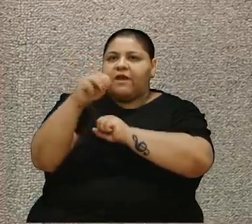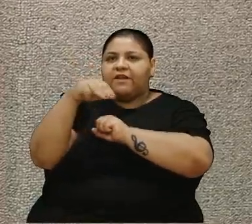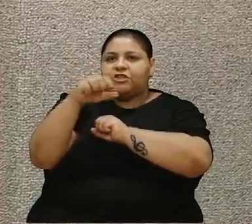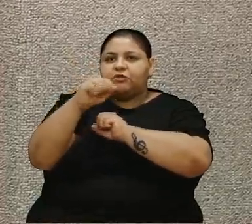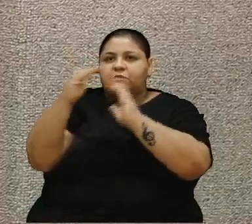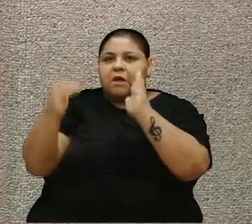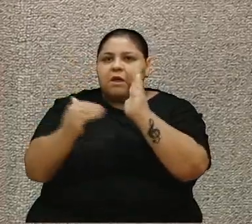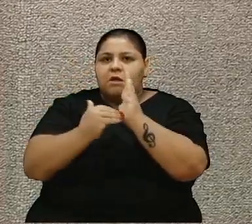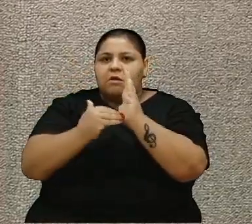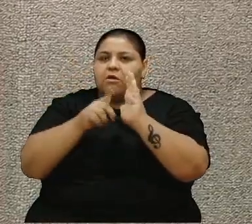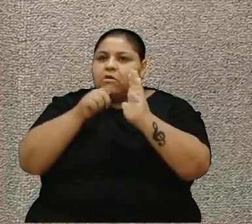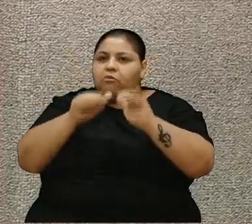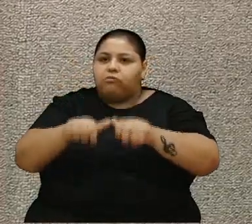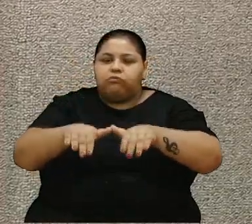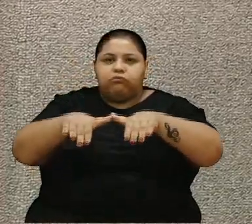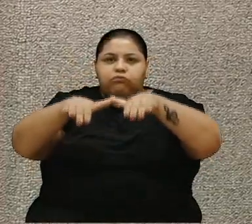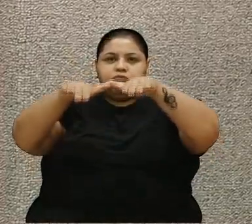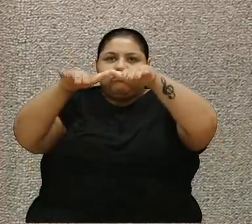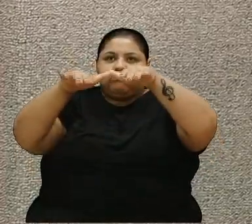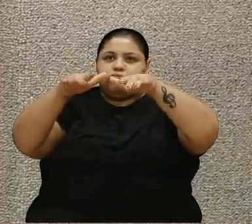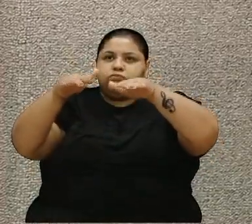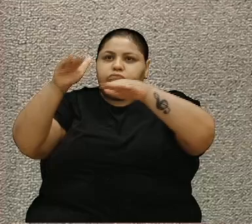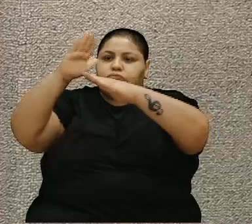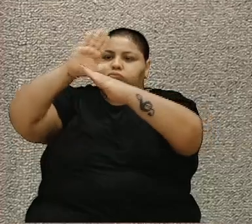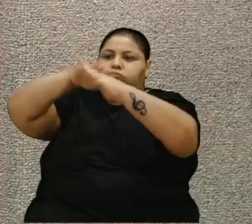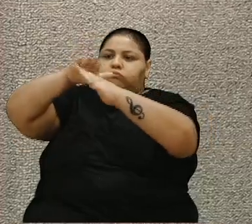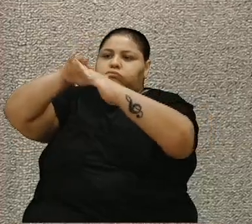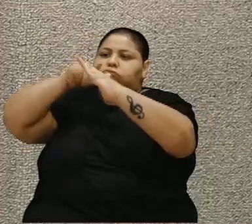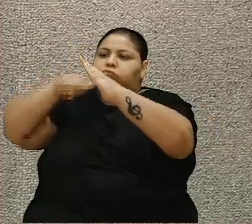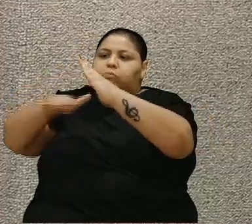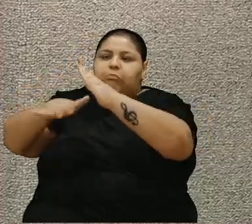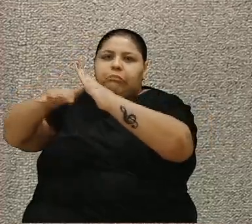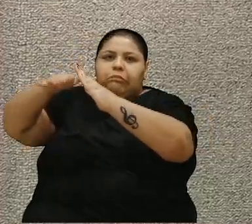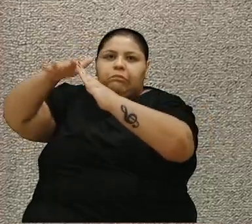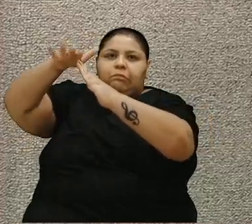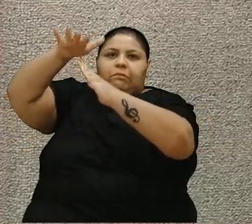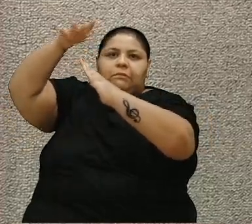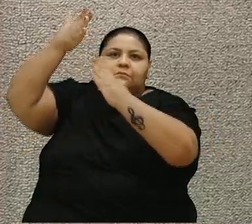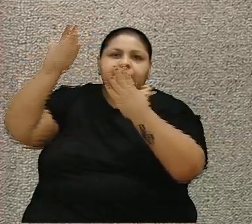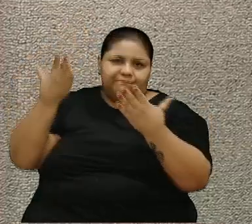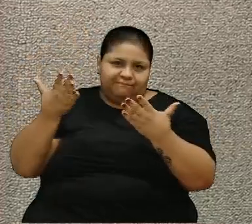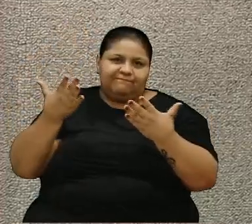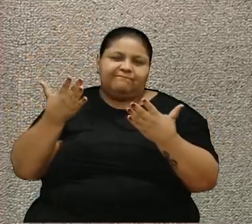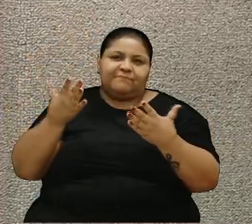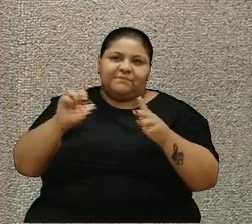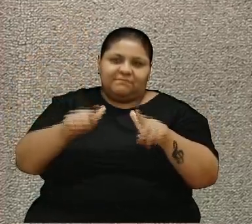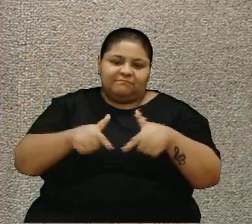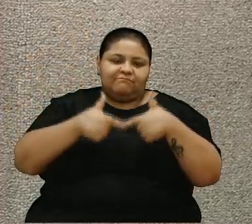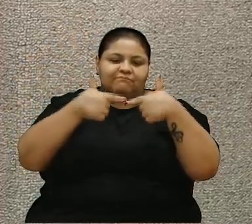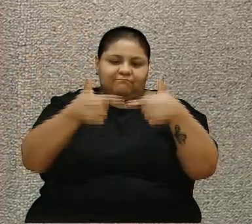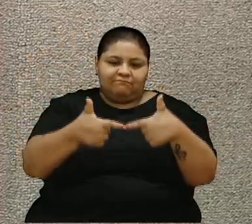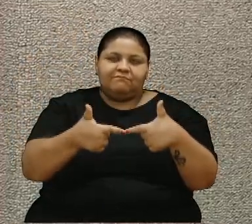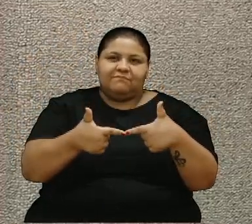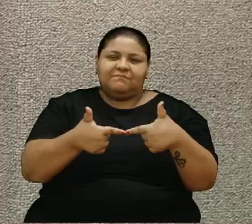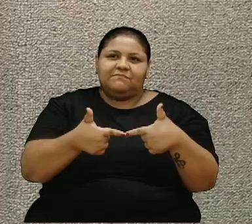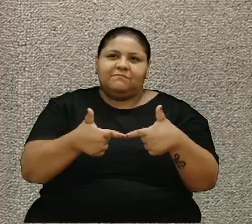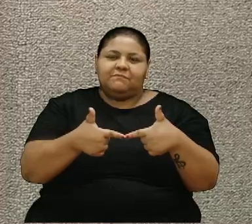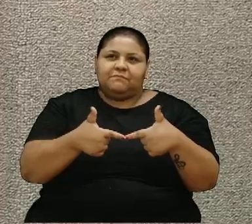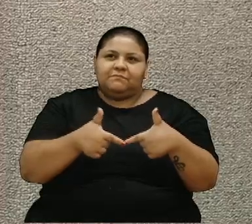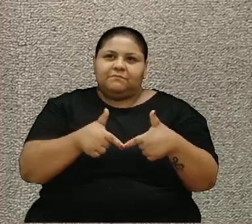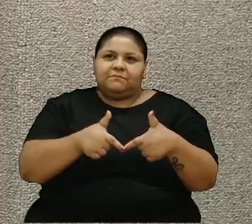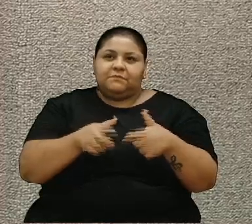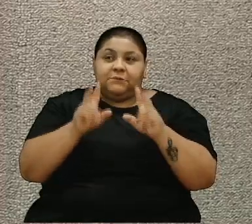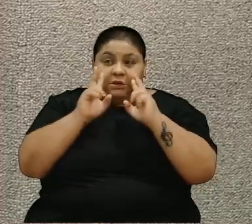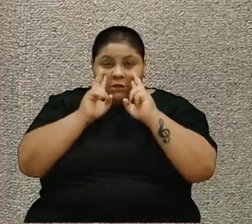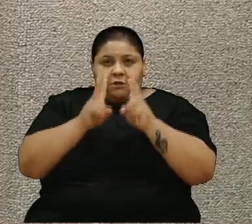na altura do teto, praticamente, né? Então, são ações que, na época, a gente